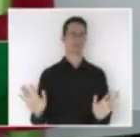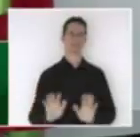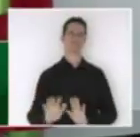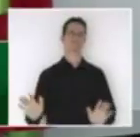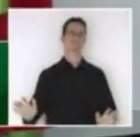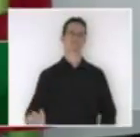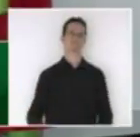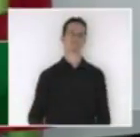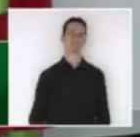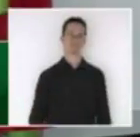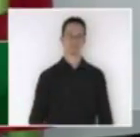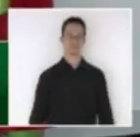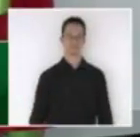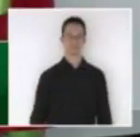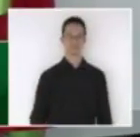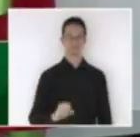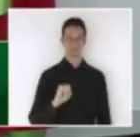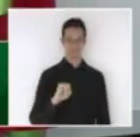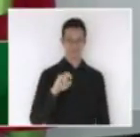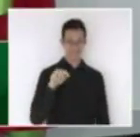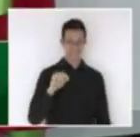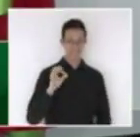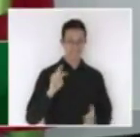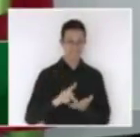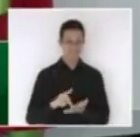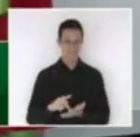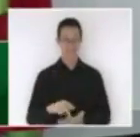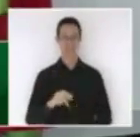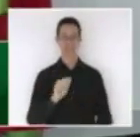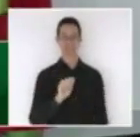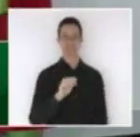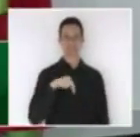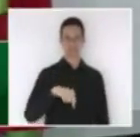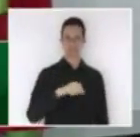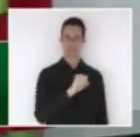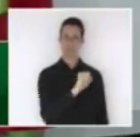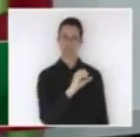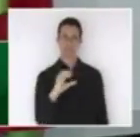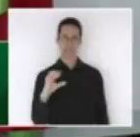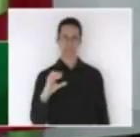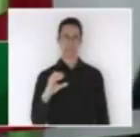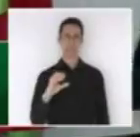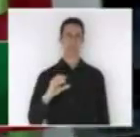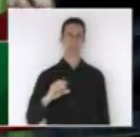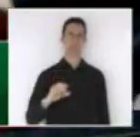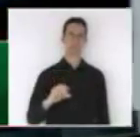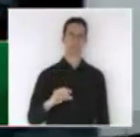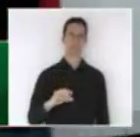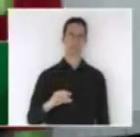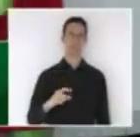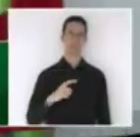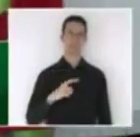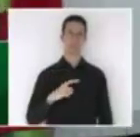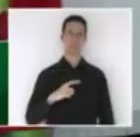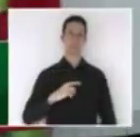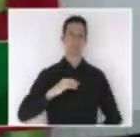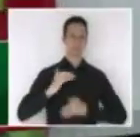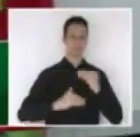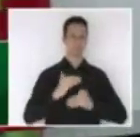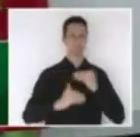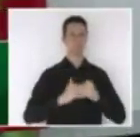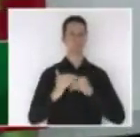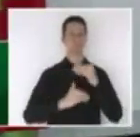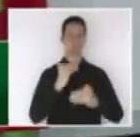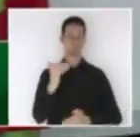Até porque, se fosse assim, deputado Mário Marconi, Santa Catarina não seria um estado tão desenvolvido como é reconhecido